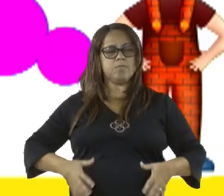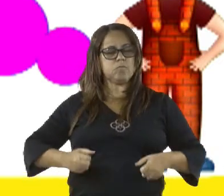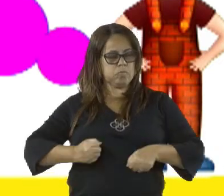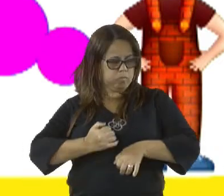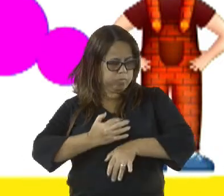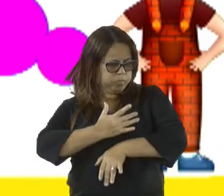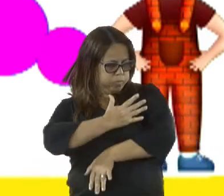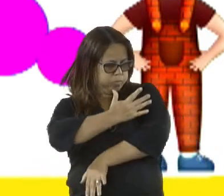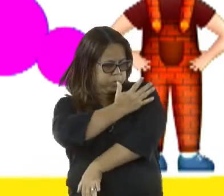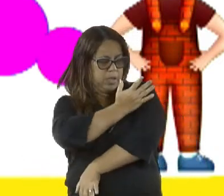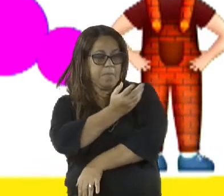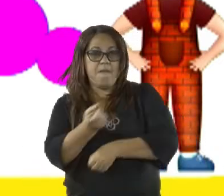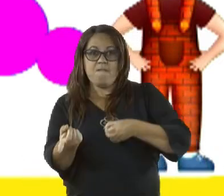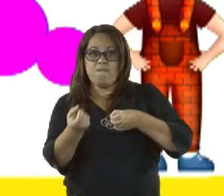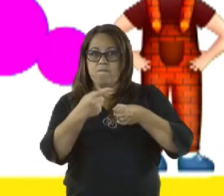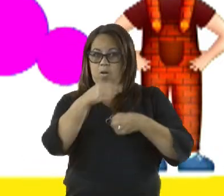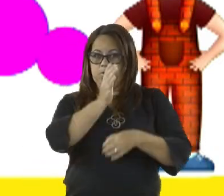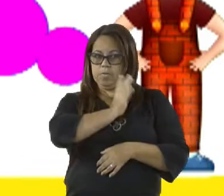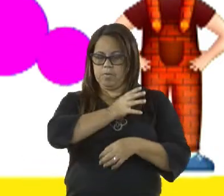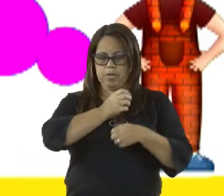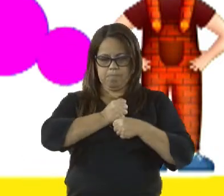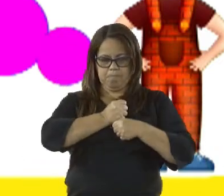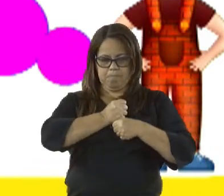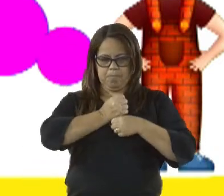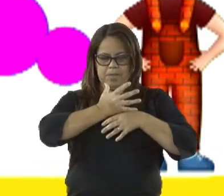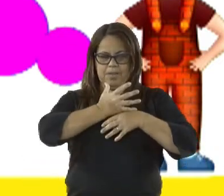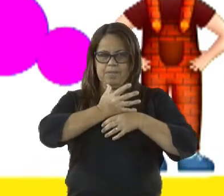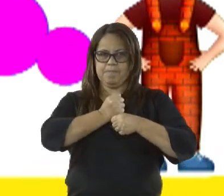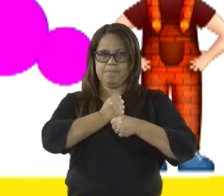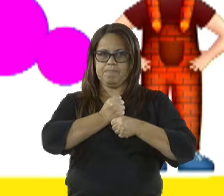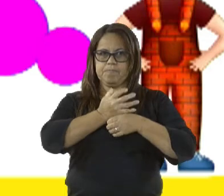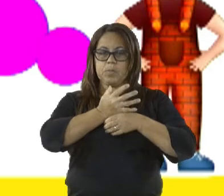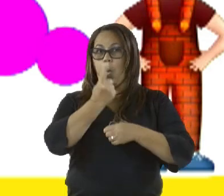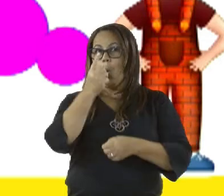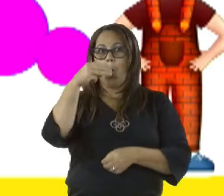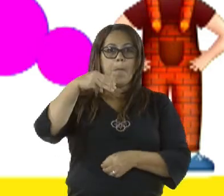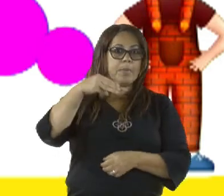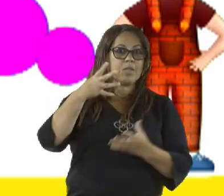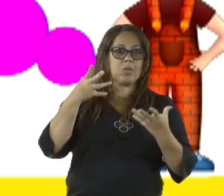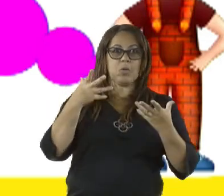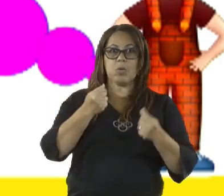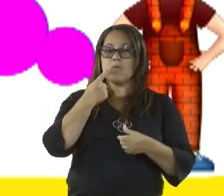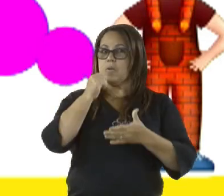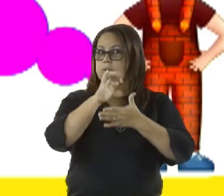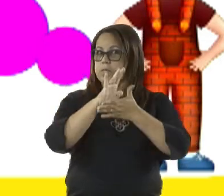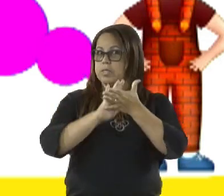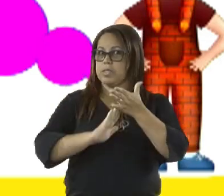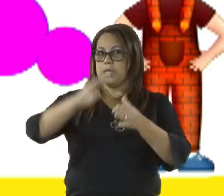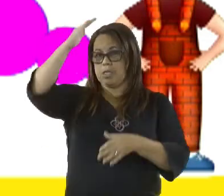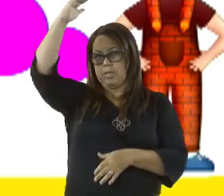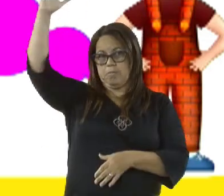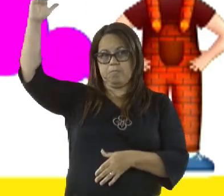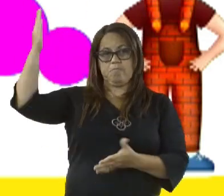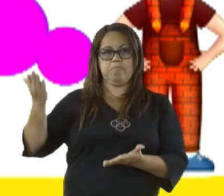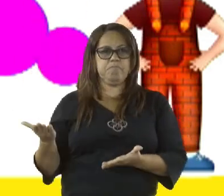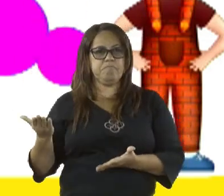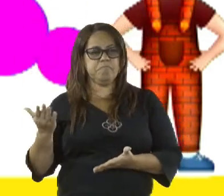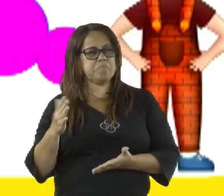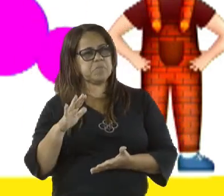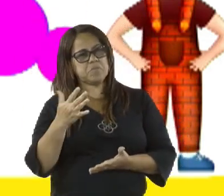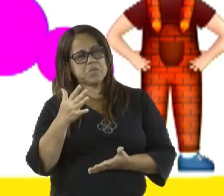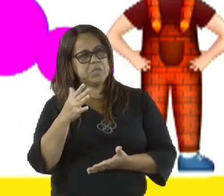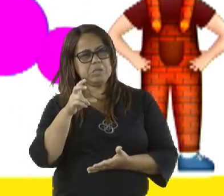ao coração, onde é novamente bombeado. Em cerca de 1 minuto, todo o sangue de um adulto, que é aproximadamente ali, ó, 5 a